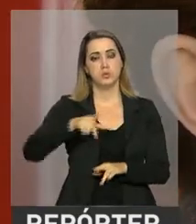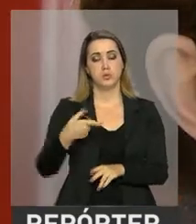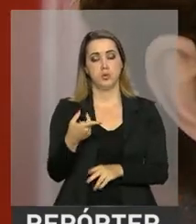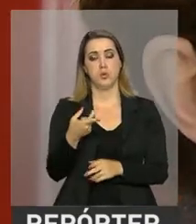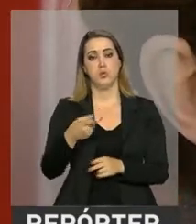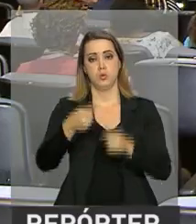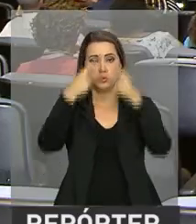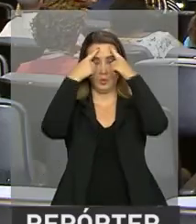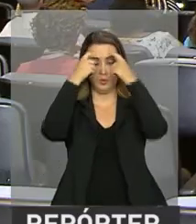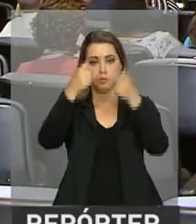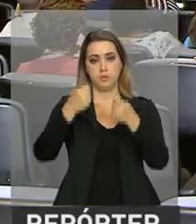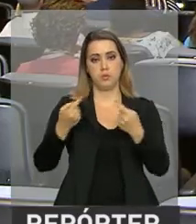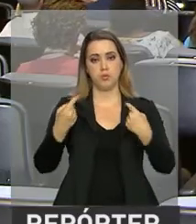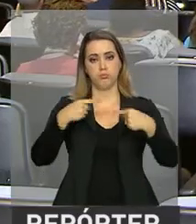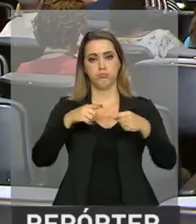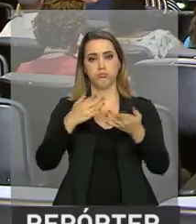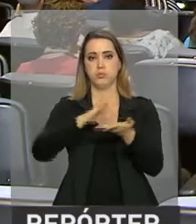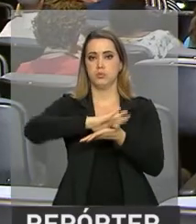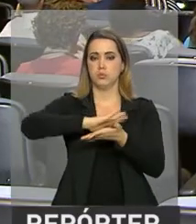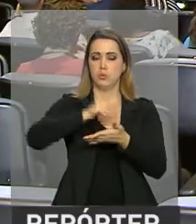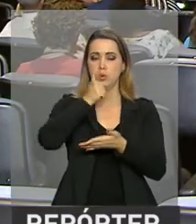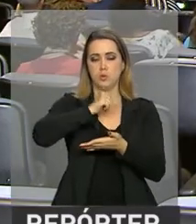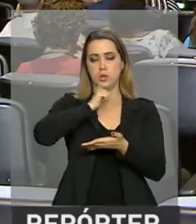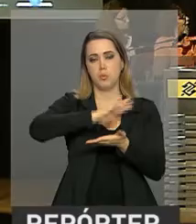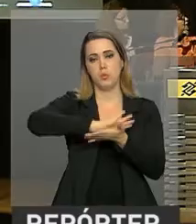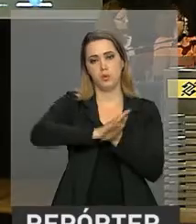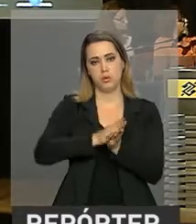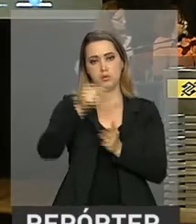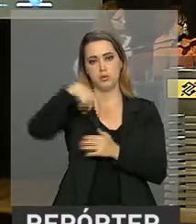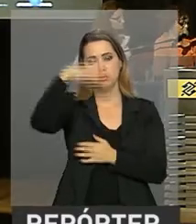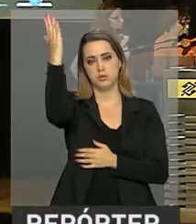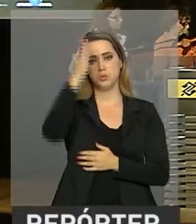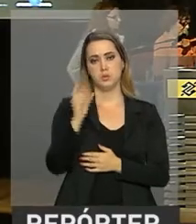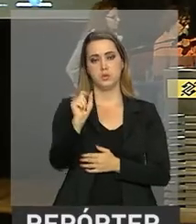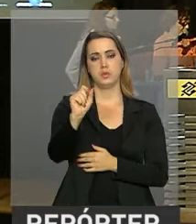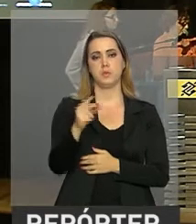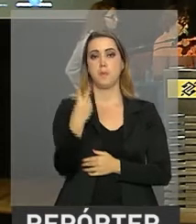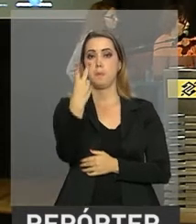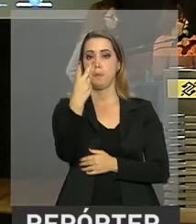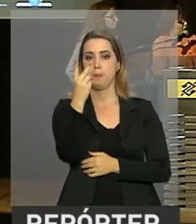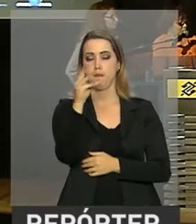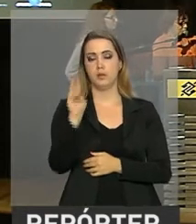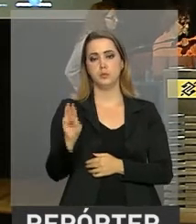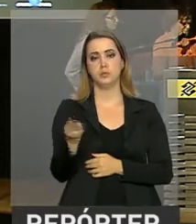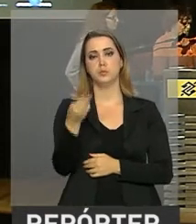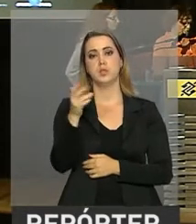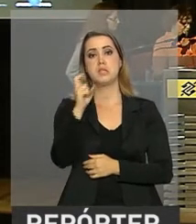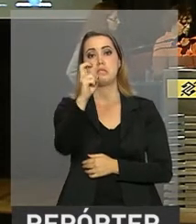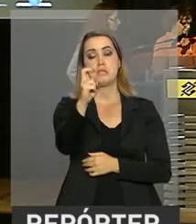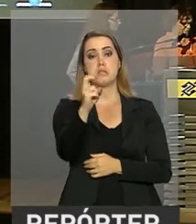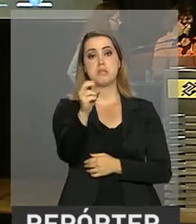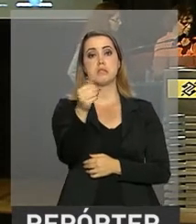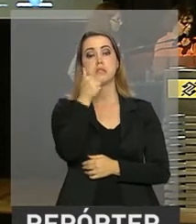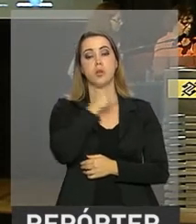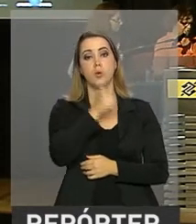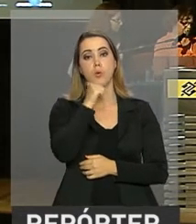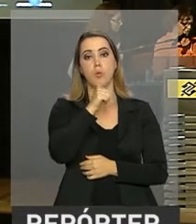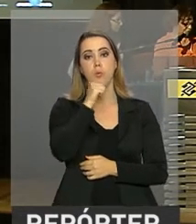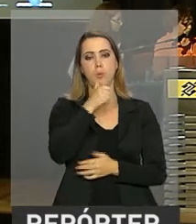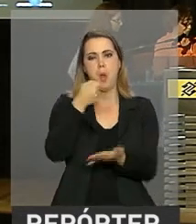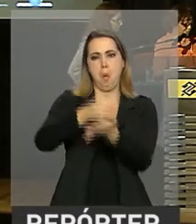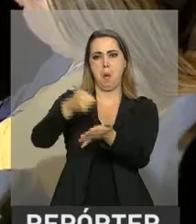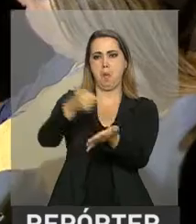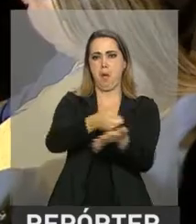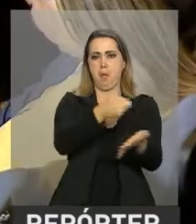mulher no brasil segundo dados do governo federal a cada dois minutos cinco mulheres são agredidas fisicamente